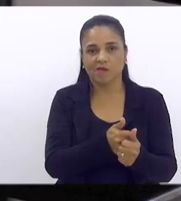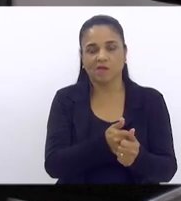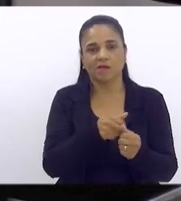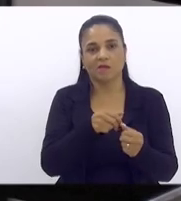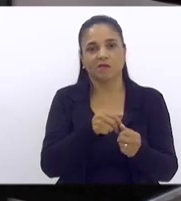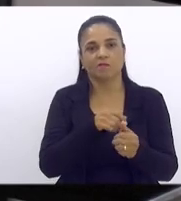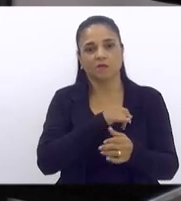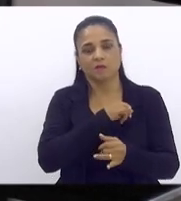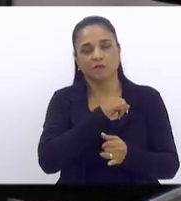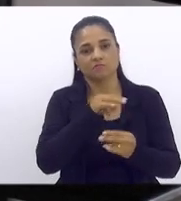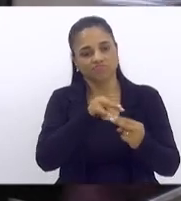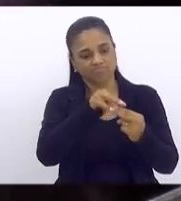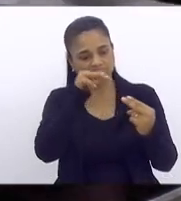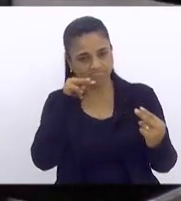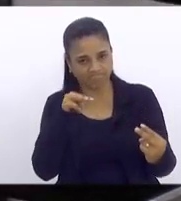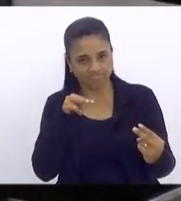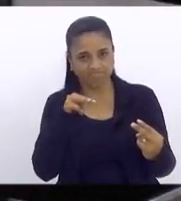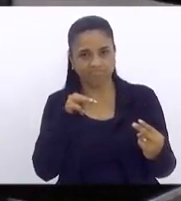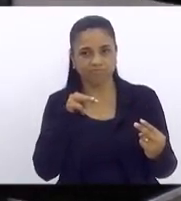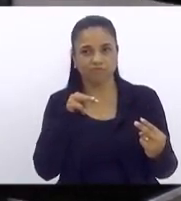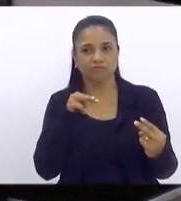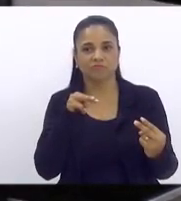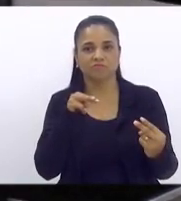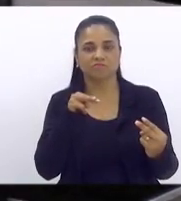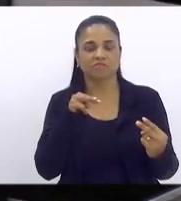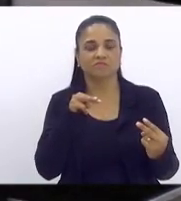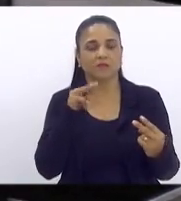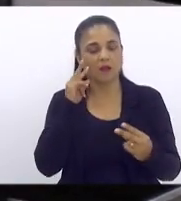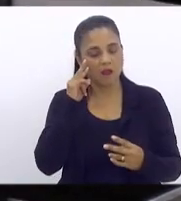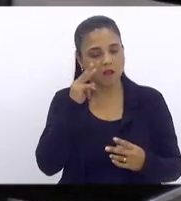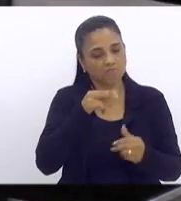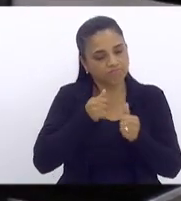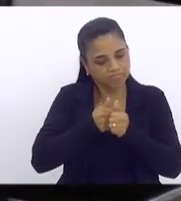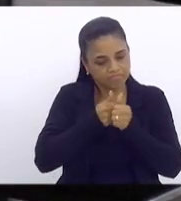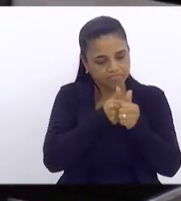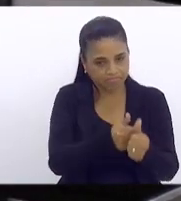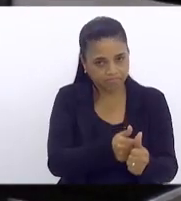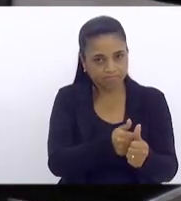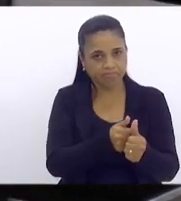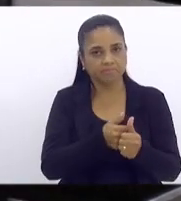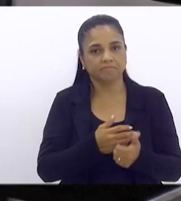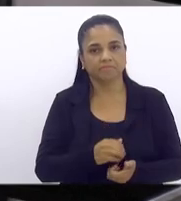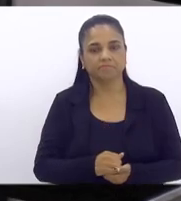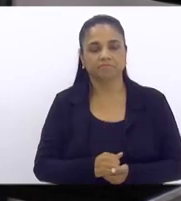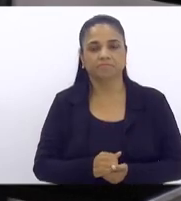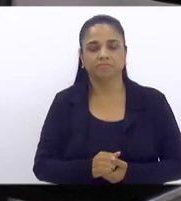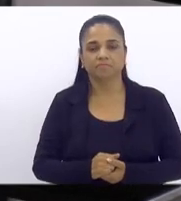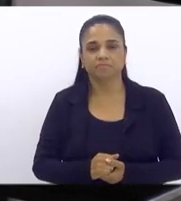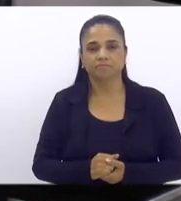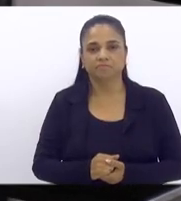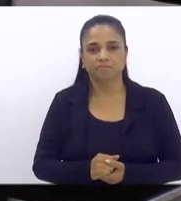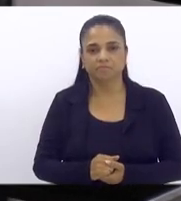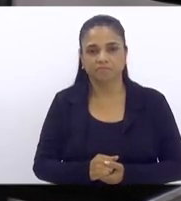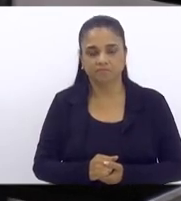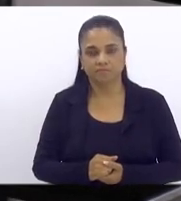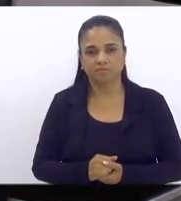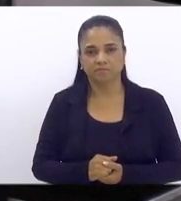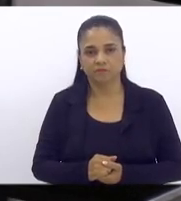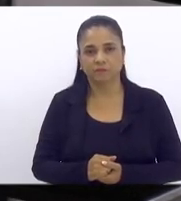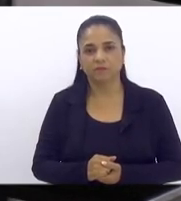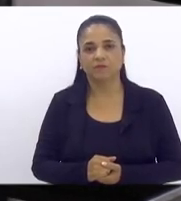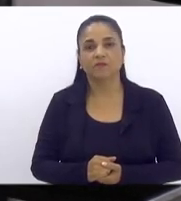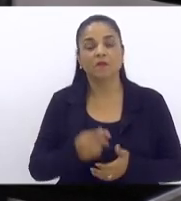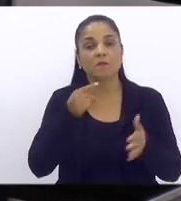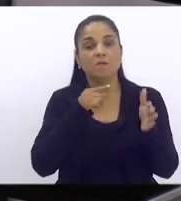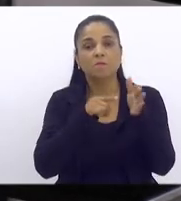pelo sistema online, mas estava acompanhando com toda atenção. Eu queria, na verdade, fazer